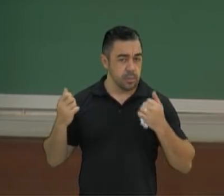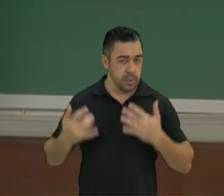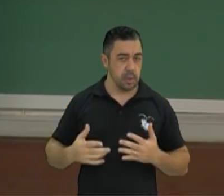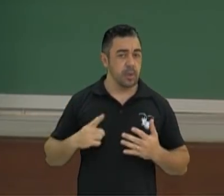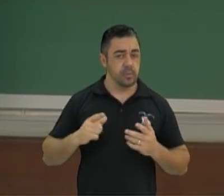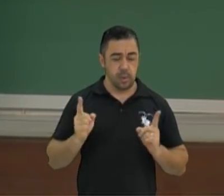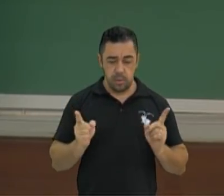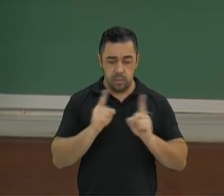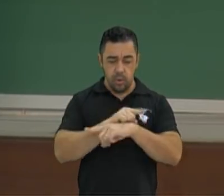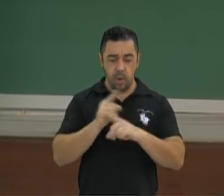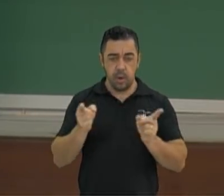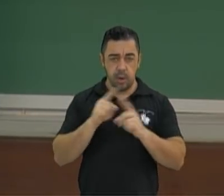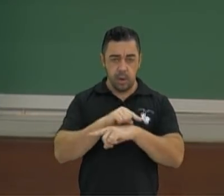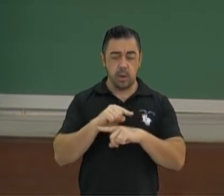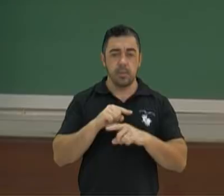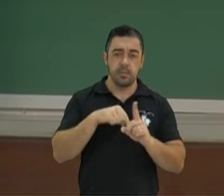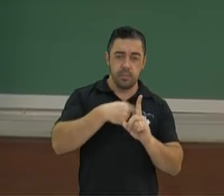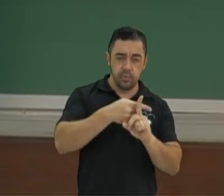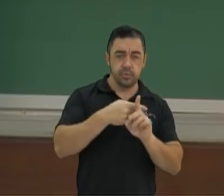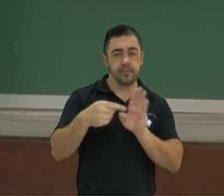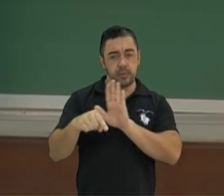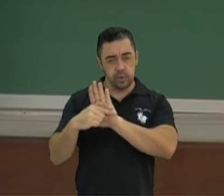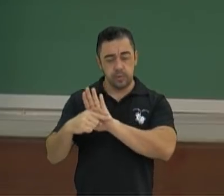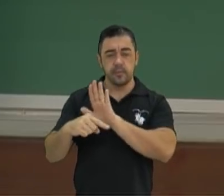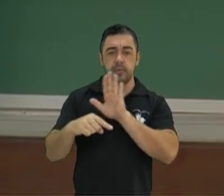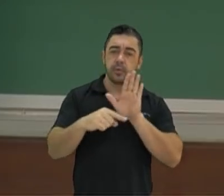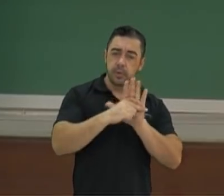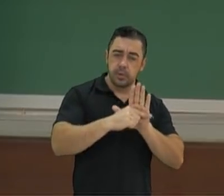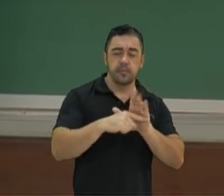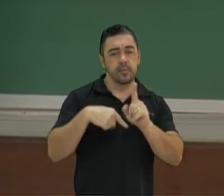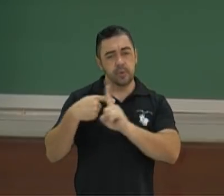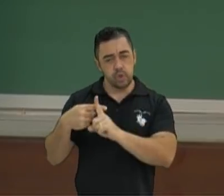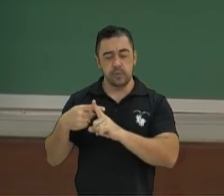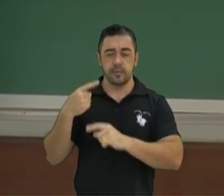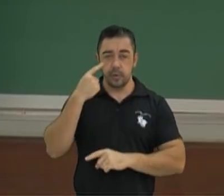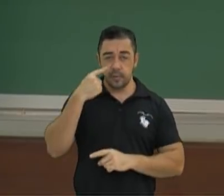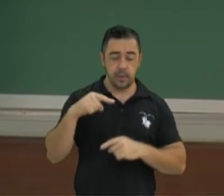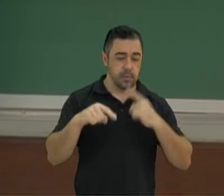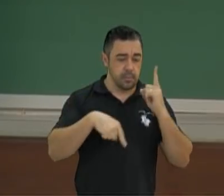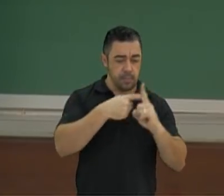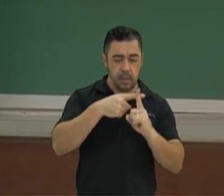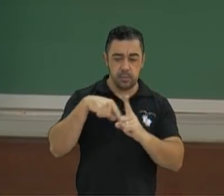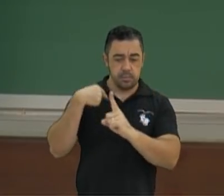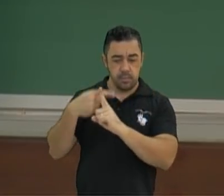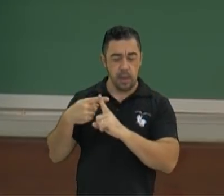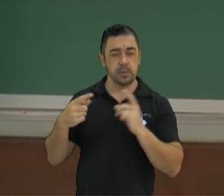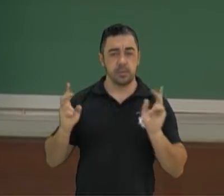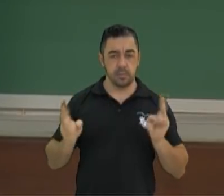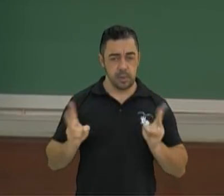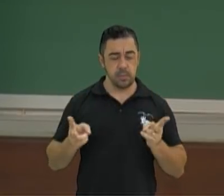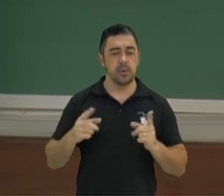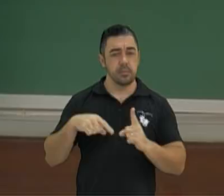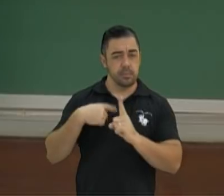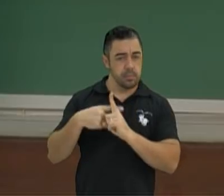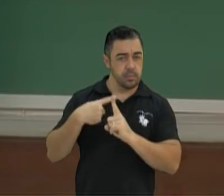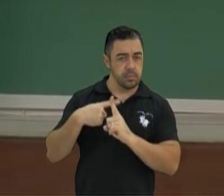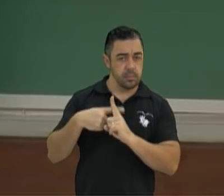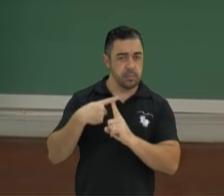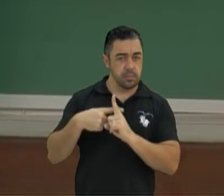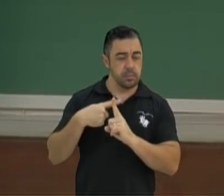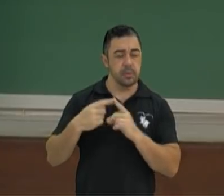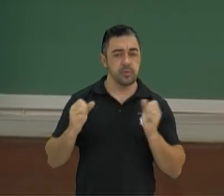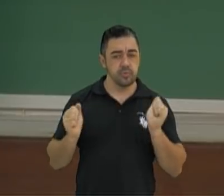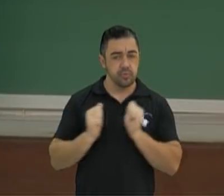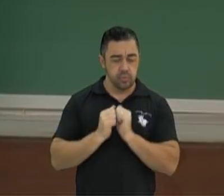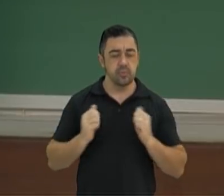do sinal, né? Então, quando a gente tem os sinais iguais, esse sinalzinho, quando eles são iguais e eles